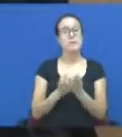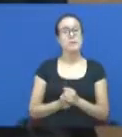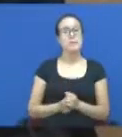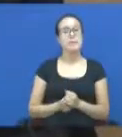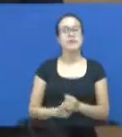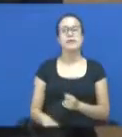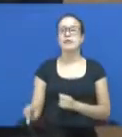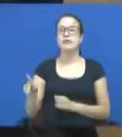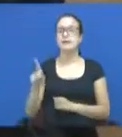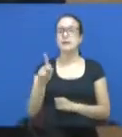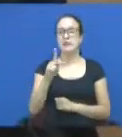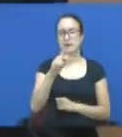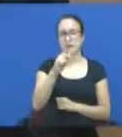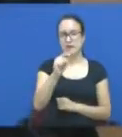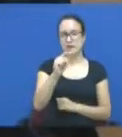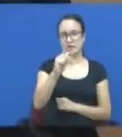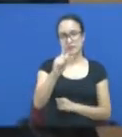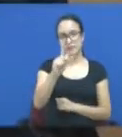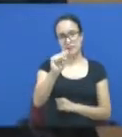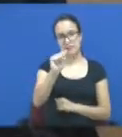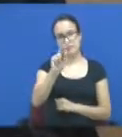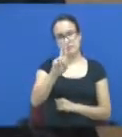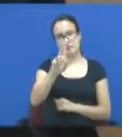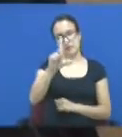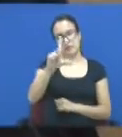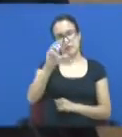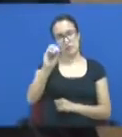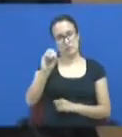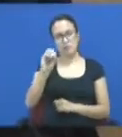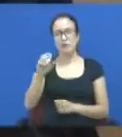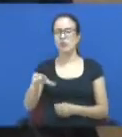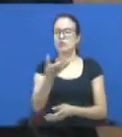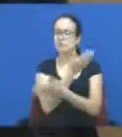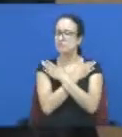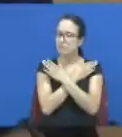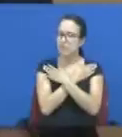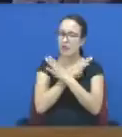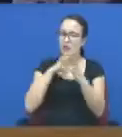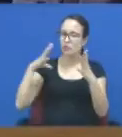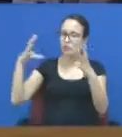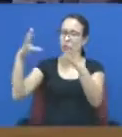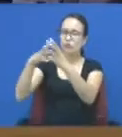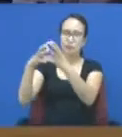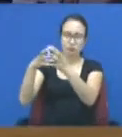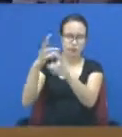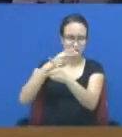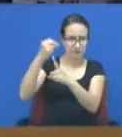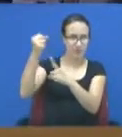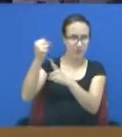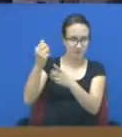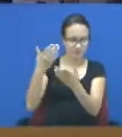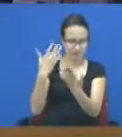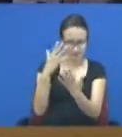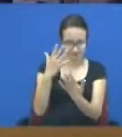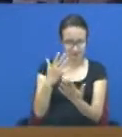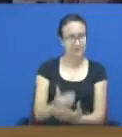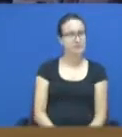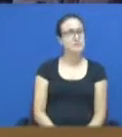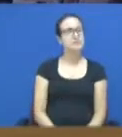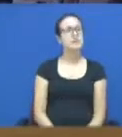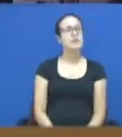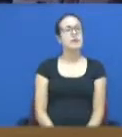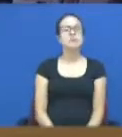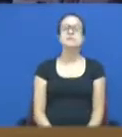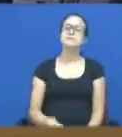abraço lá para o Otacílio e toda a equipe organizadora do Prêmio Cidadão de Poesia. Pois bem, senhores